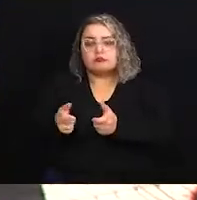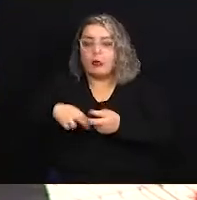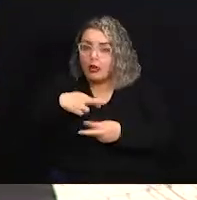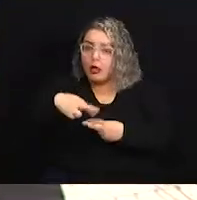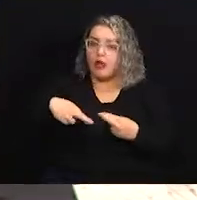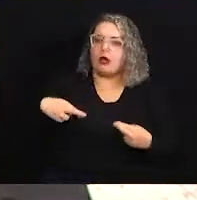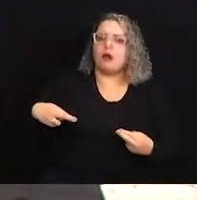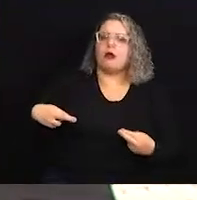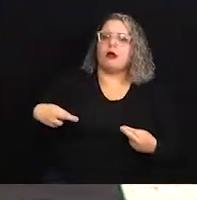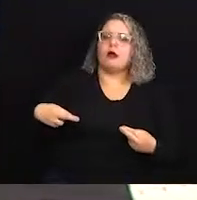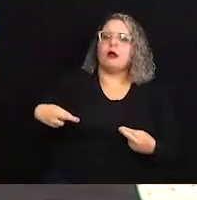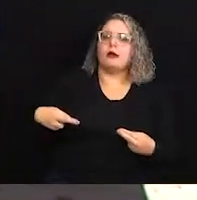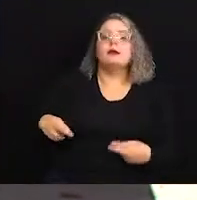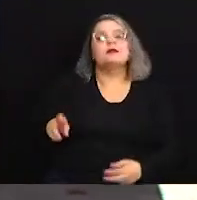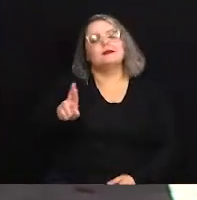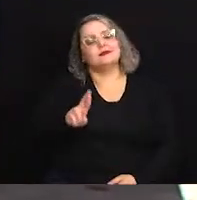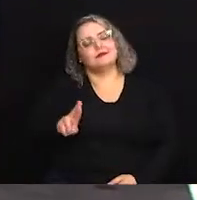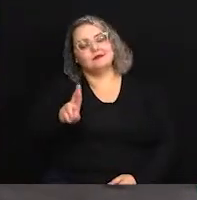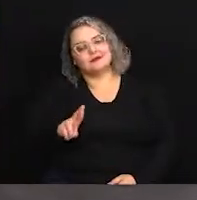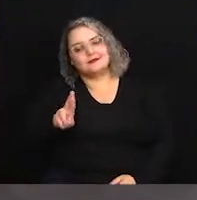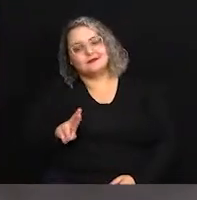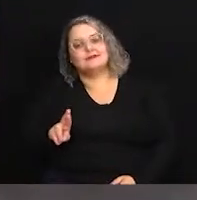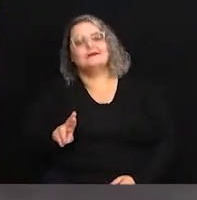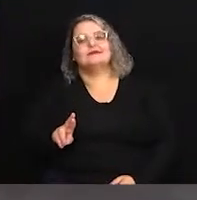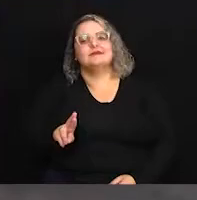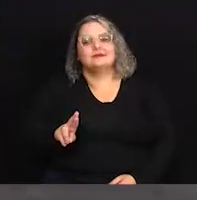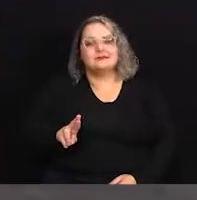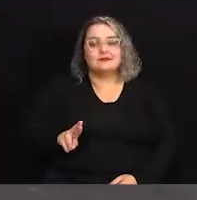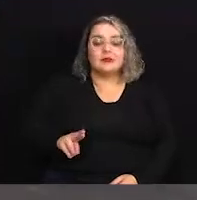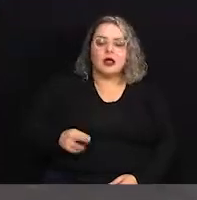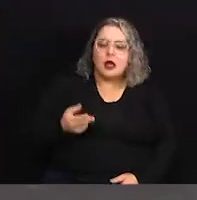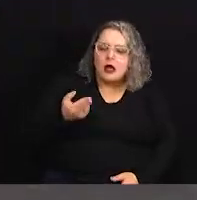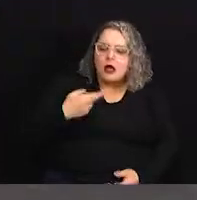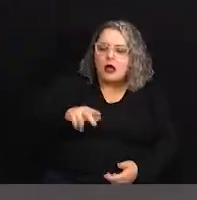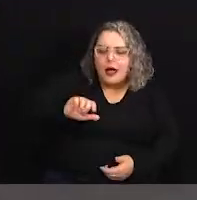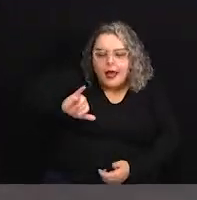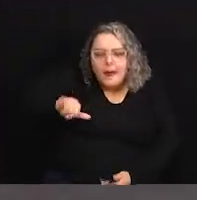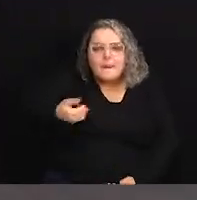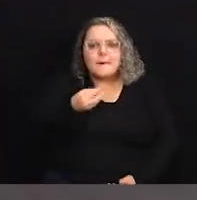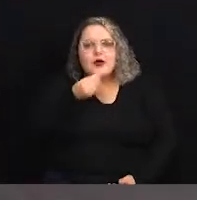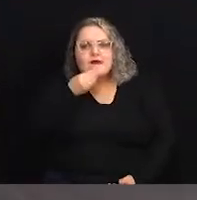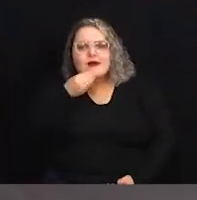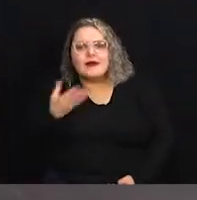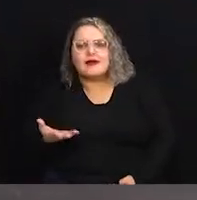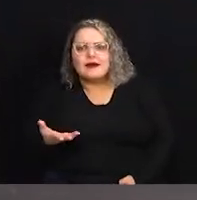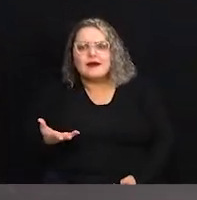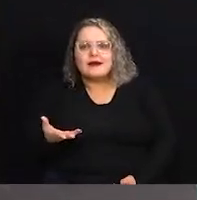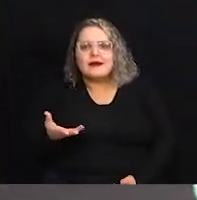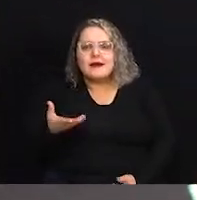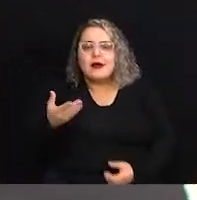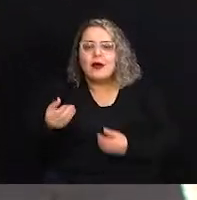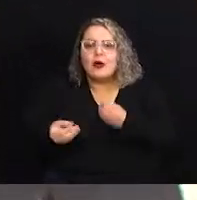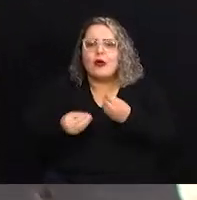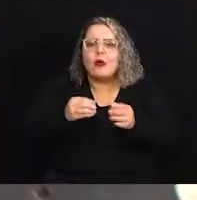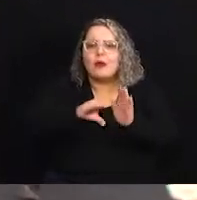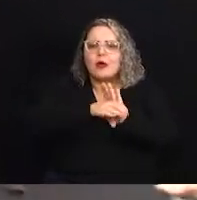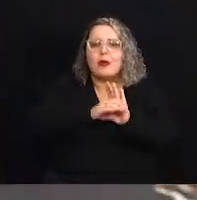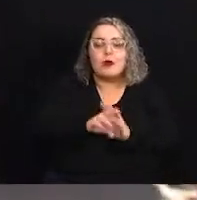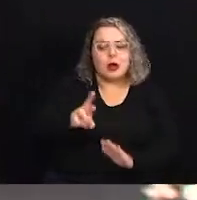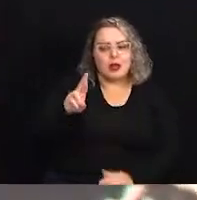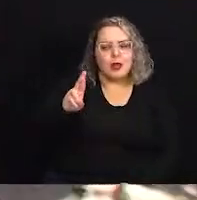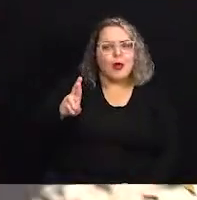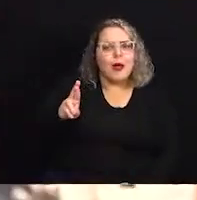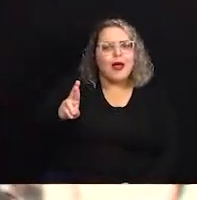reciclar, reutilizar, recuperar, reaproveitar. Como esses conceitos